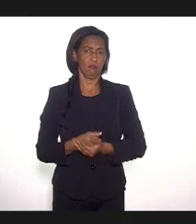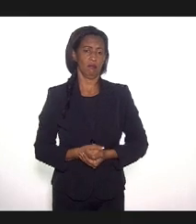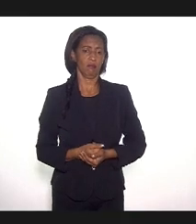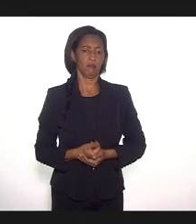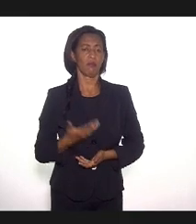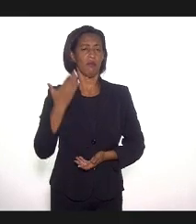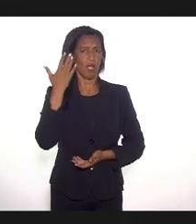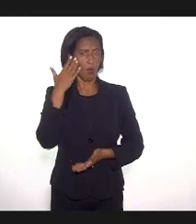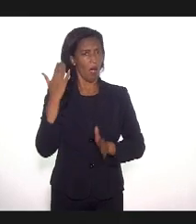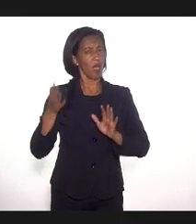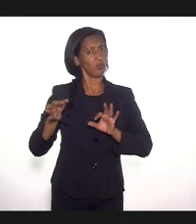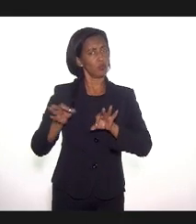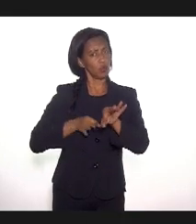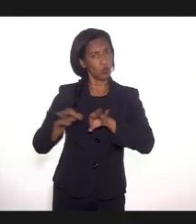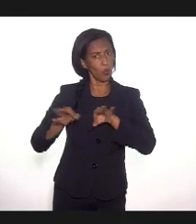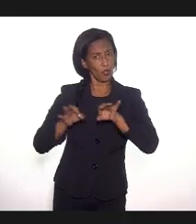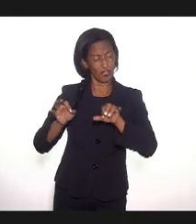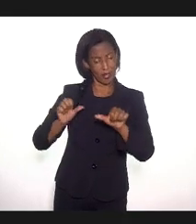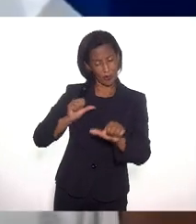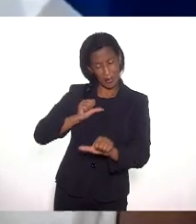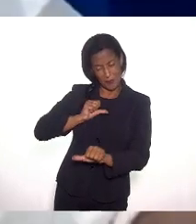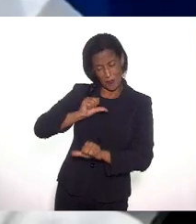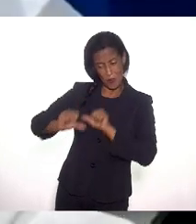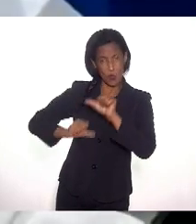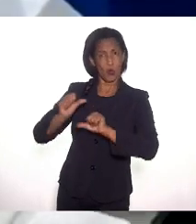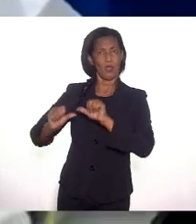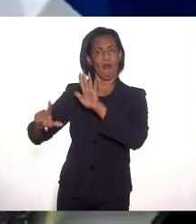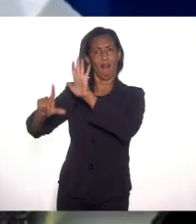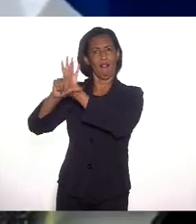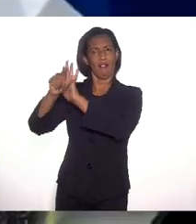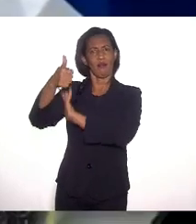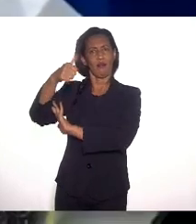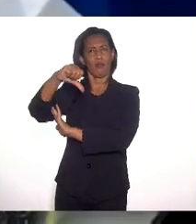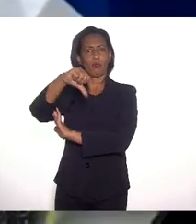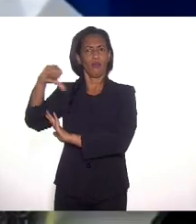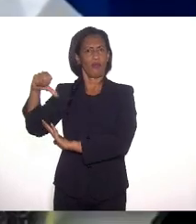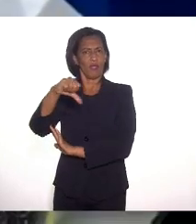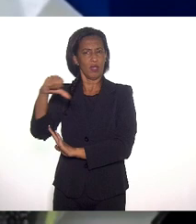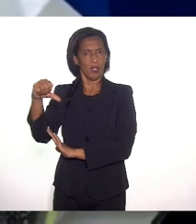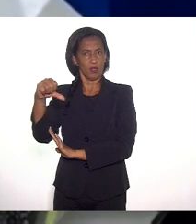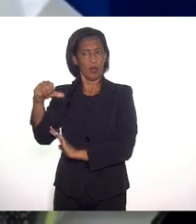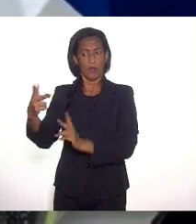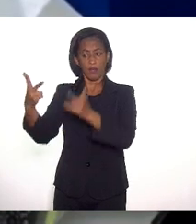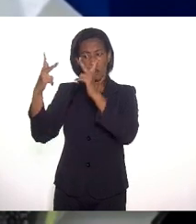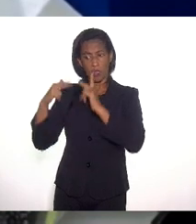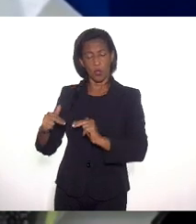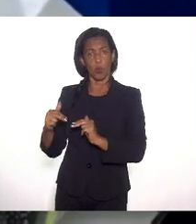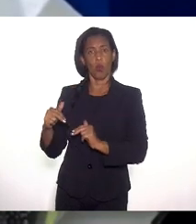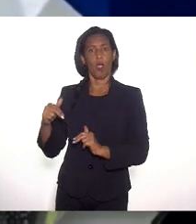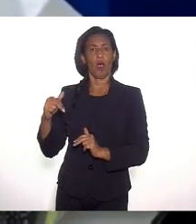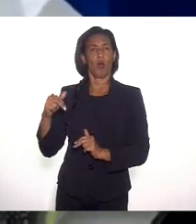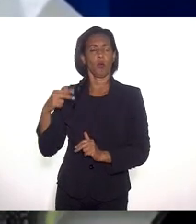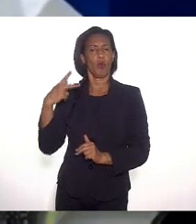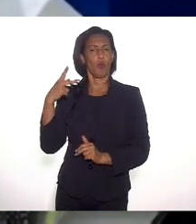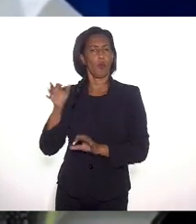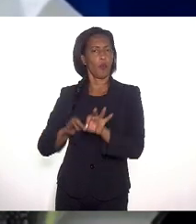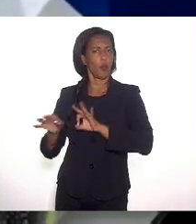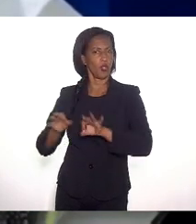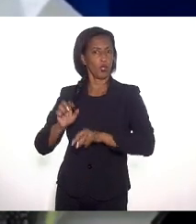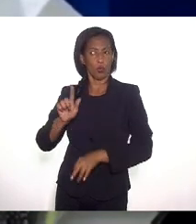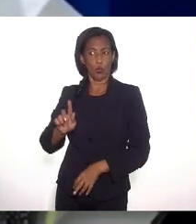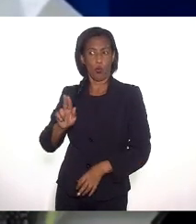projeto Elbert modifica a lei de 99, ao passo que o projeto Márcio Gualberto, que é posterior ao do Elbert,